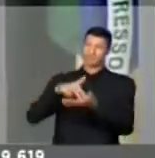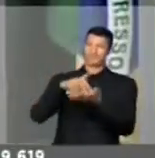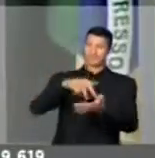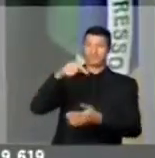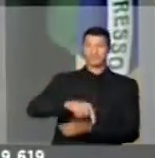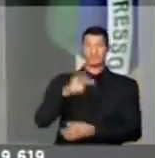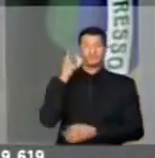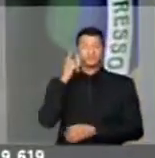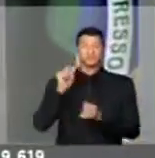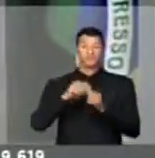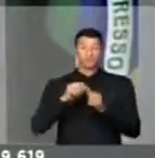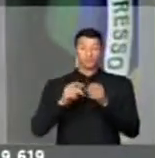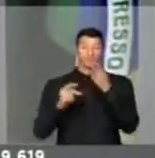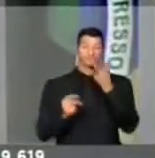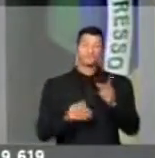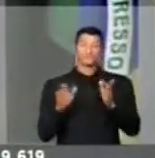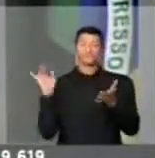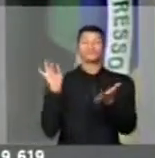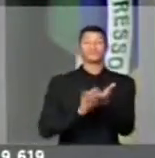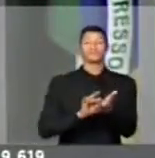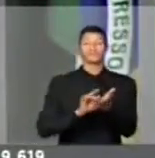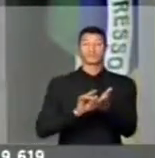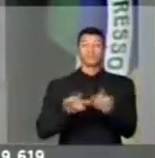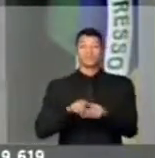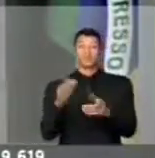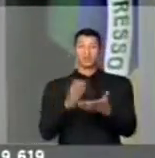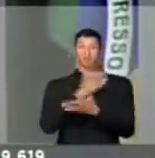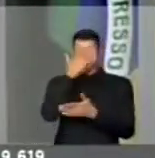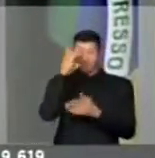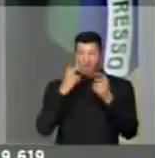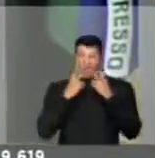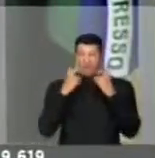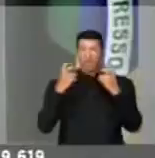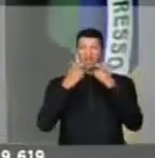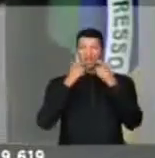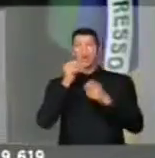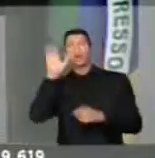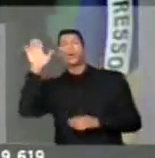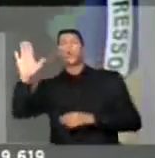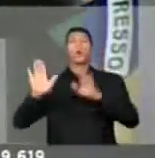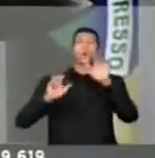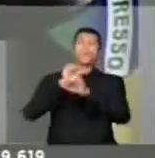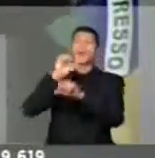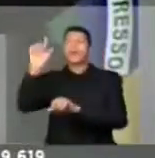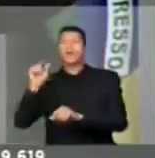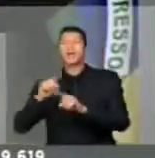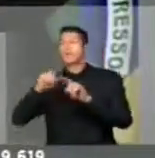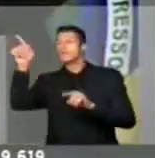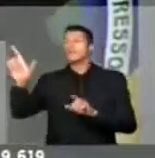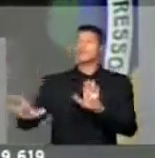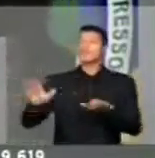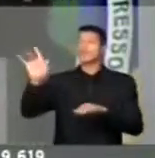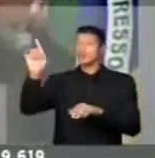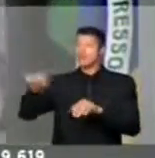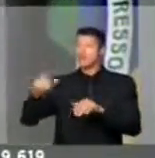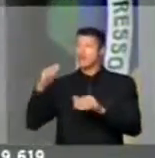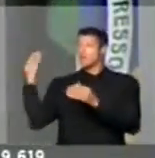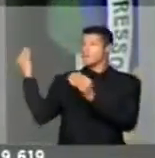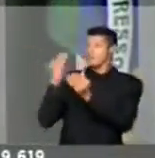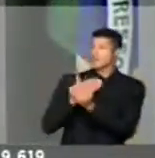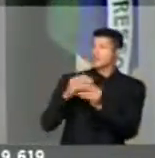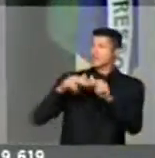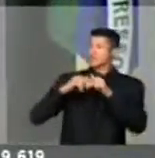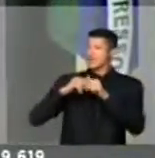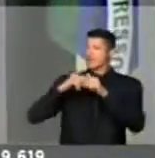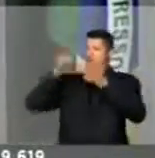tribuna para falar um fato real e alguém grita de lá: "Ô, pera aí, mas você é processado